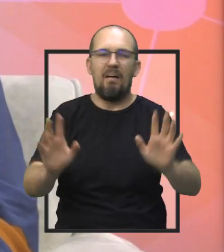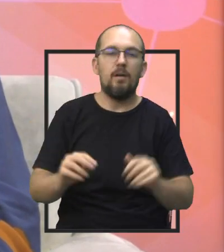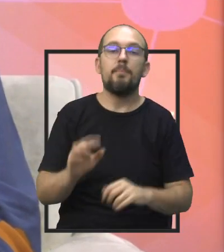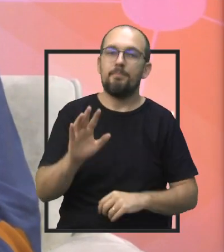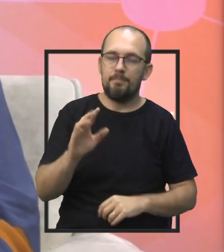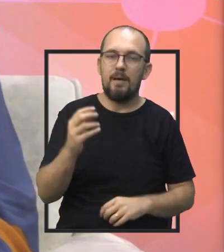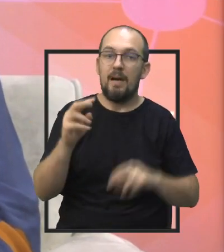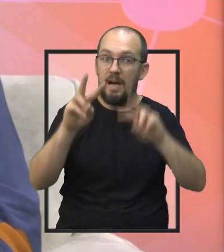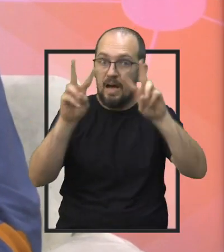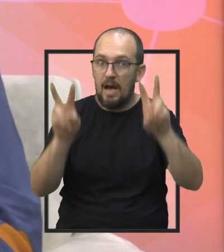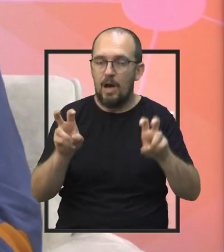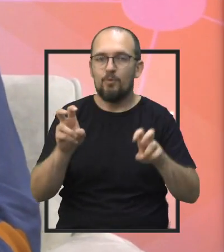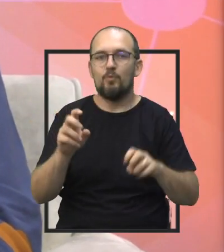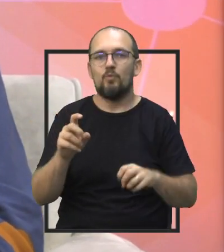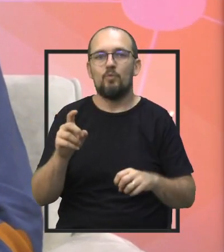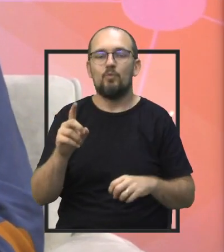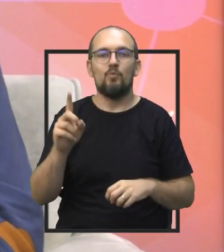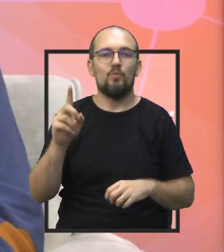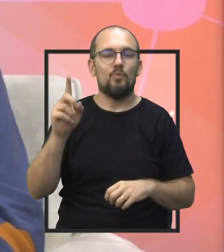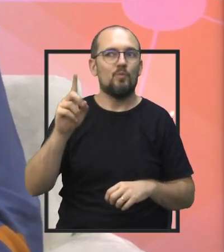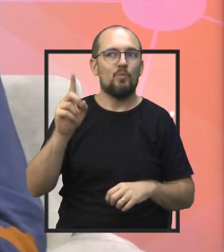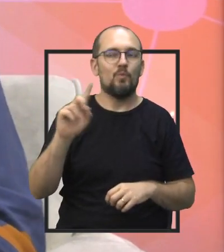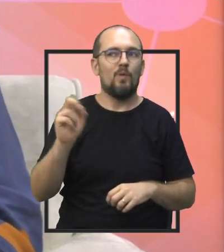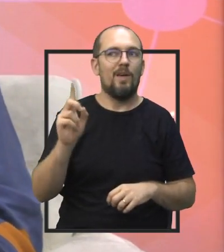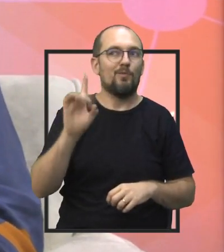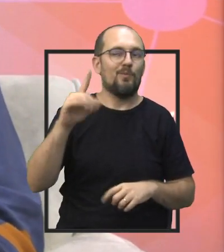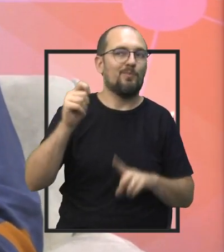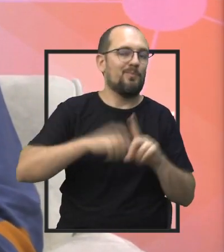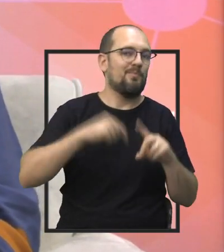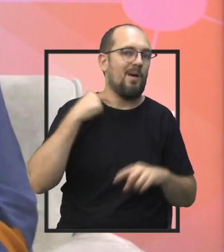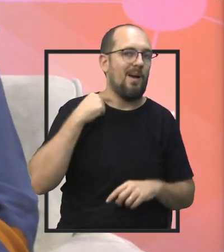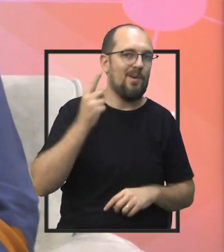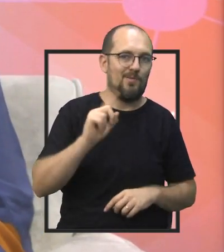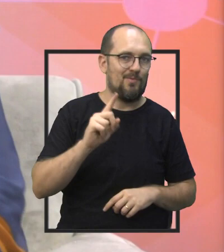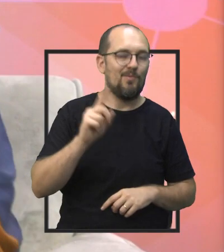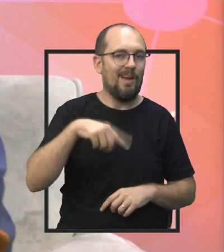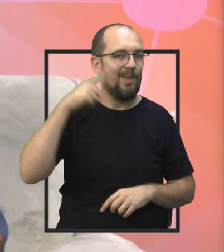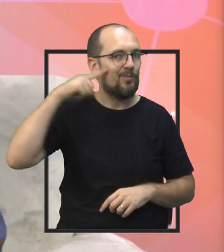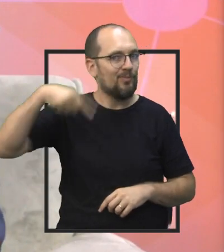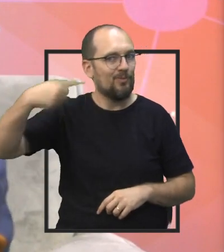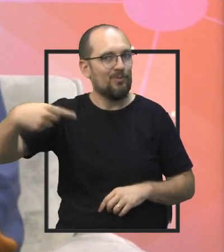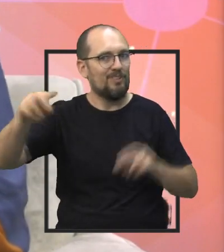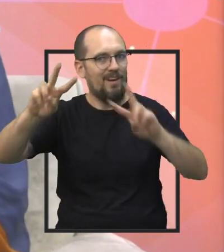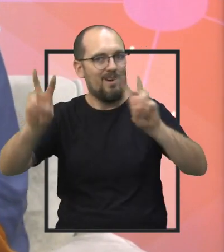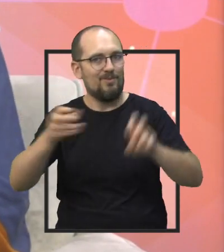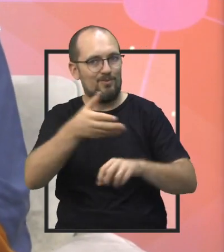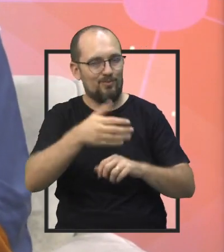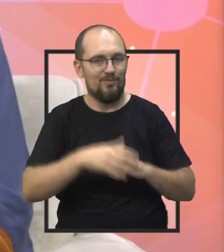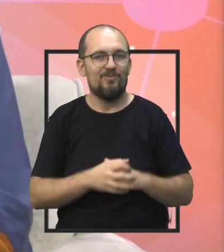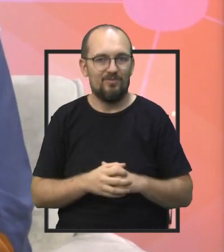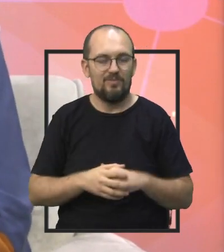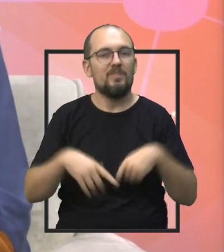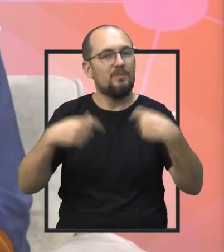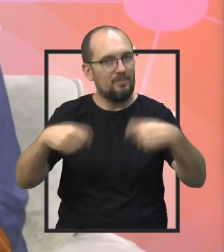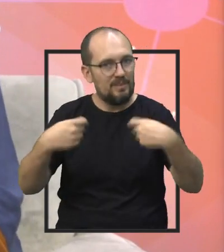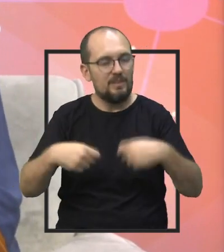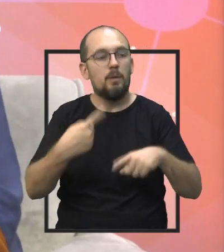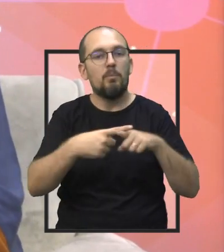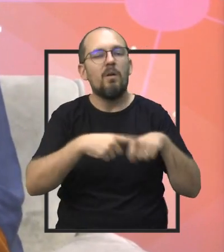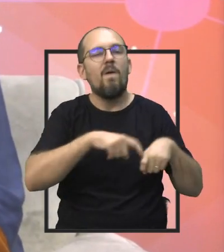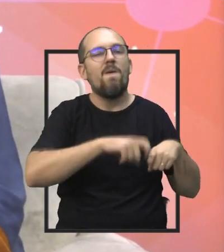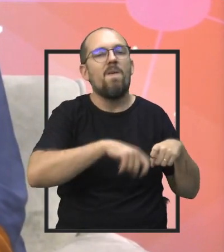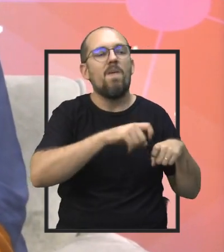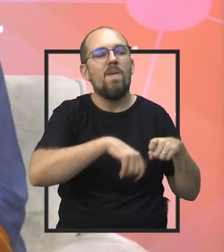ele, e ele não é um assunto de maio, ele é um assunto de todos os dias. Então é necessário que também